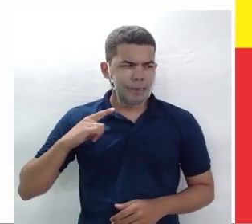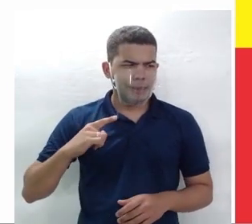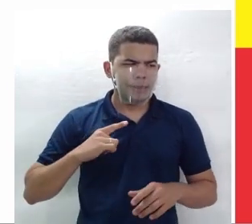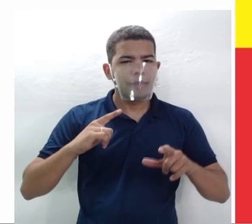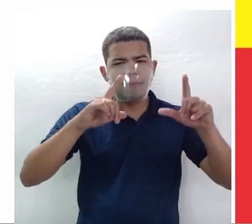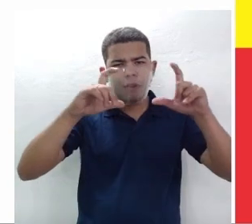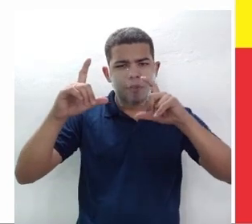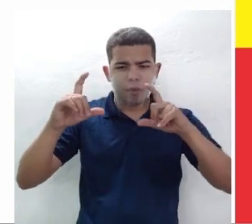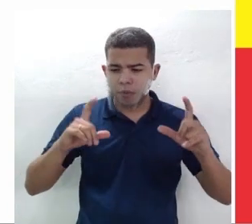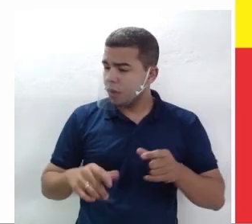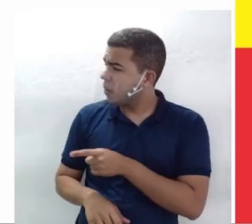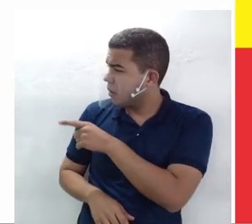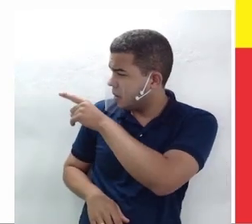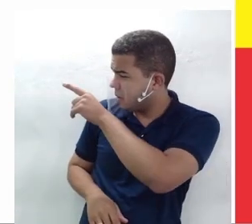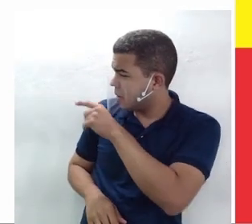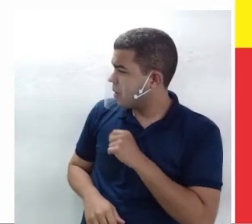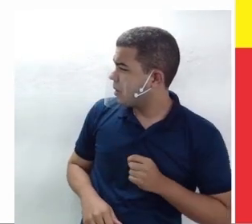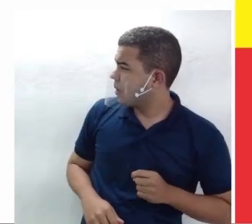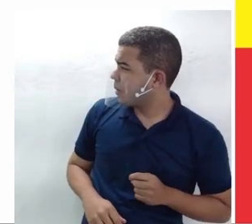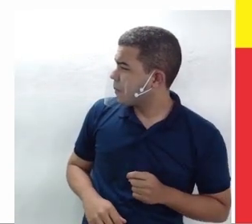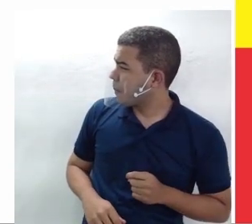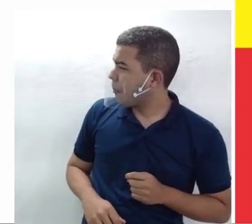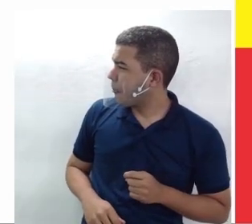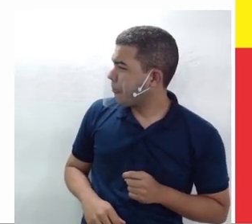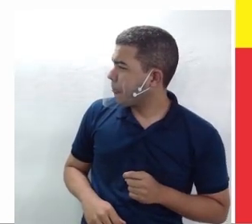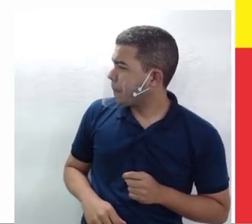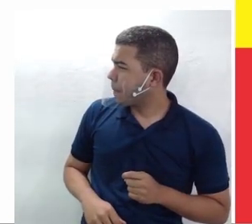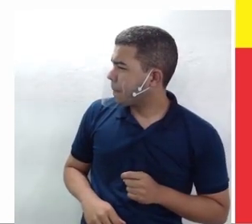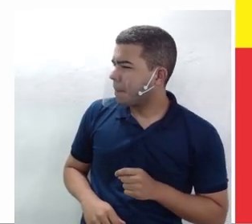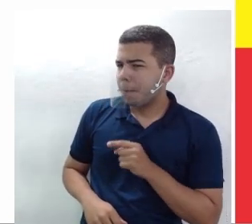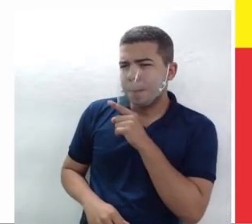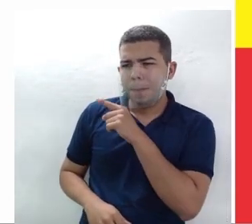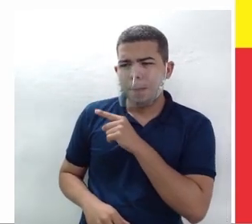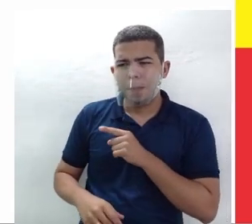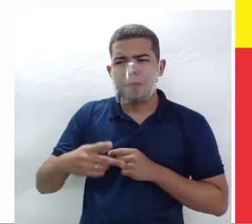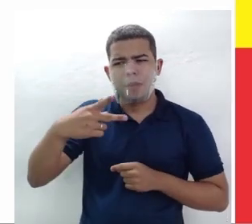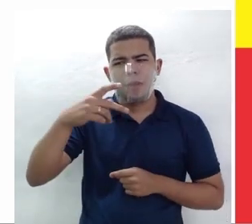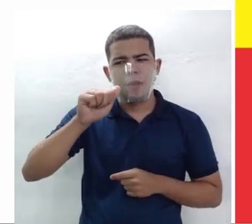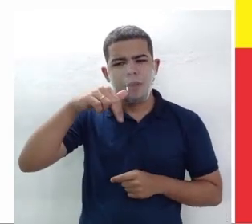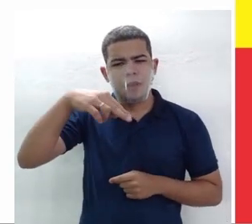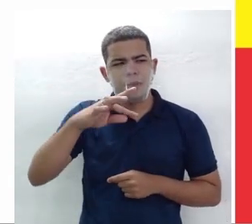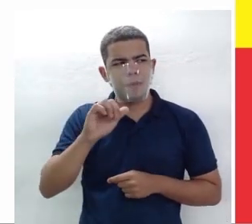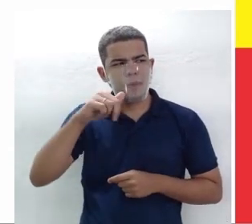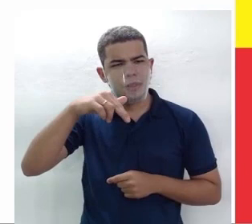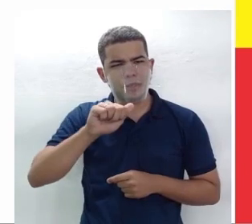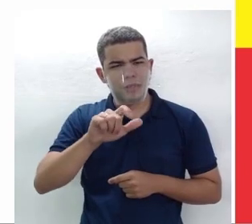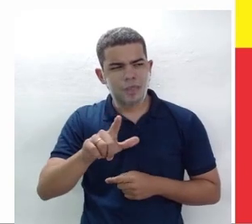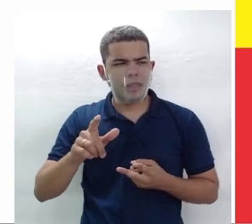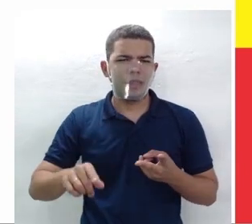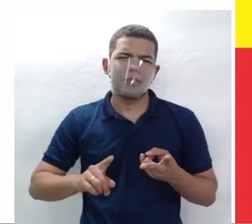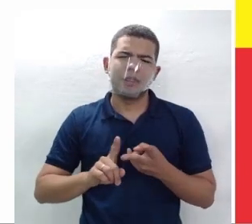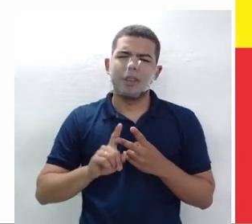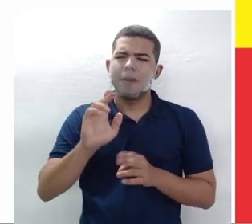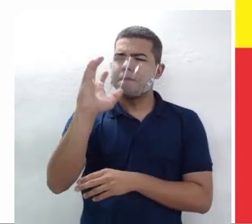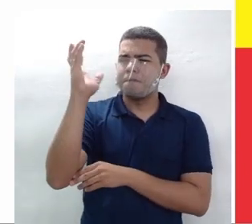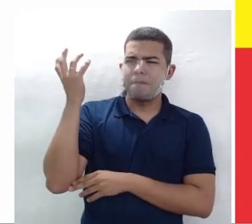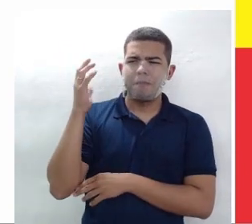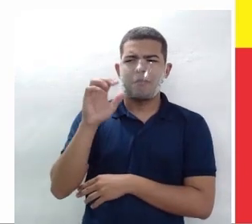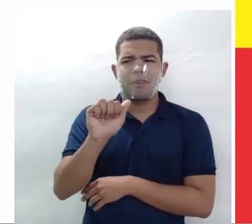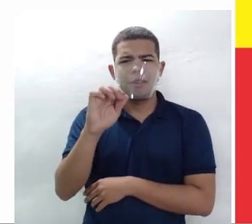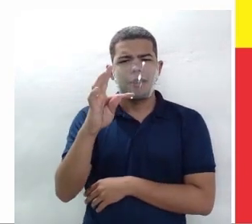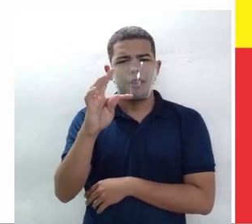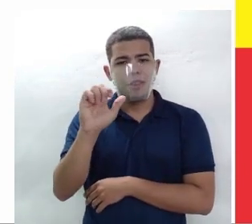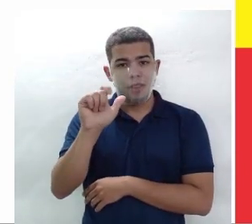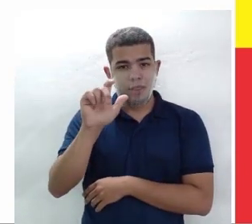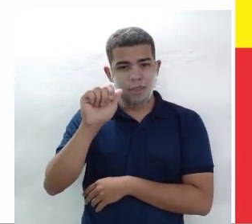aí imagens, né, sobre o Pantanal, sobre a Mata Atlântica,